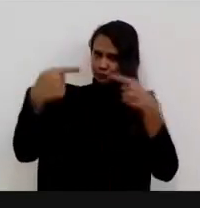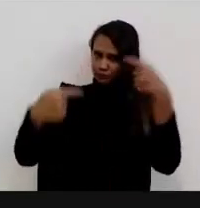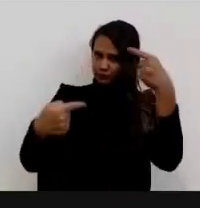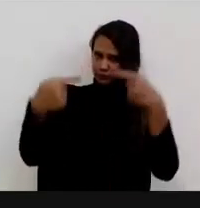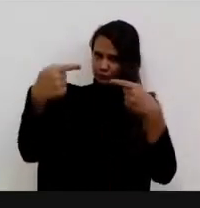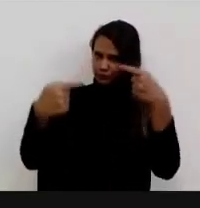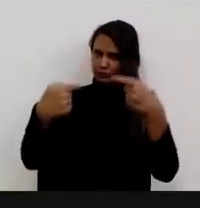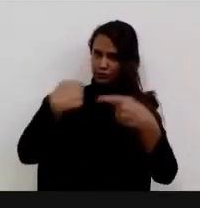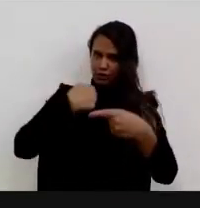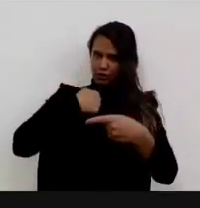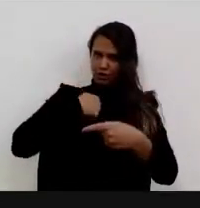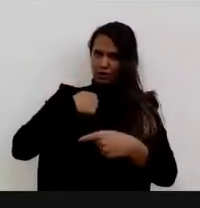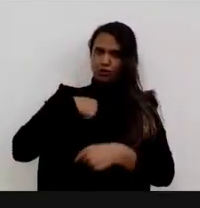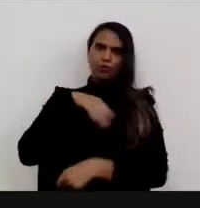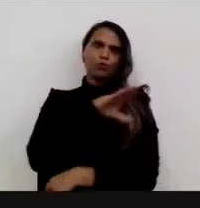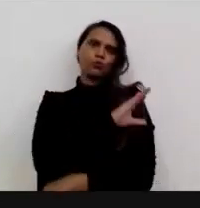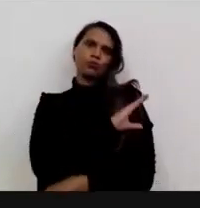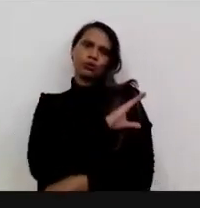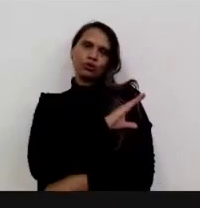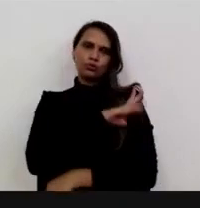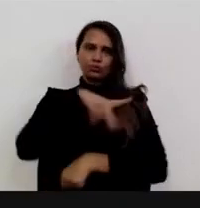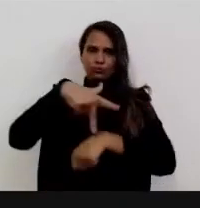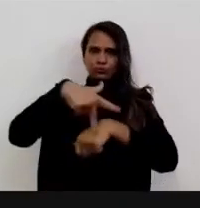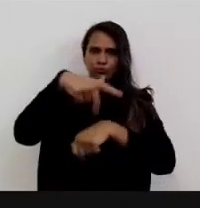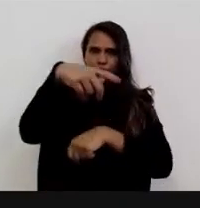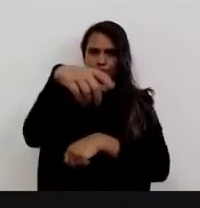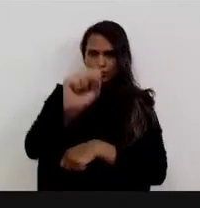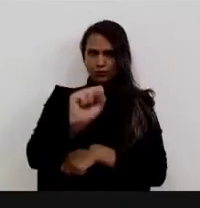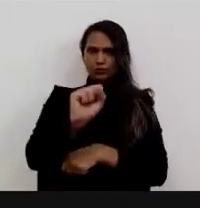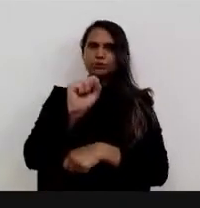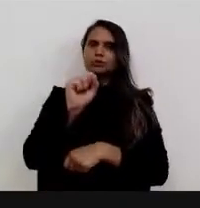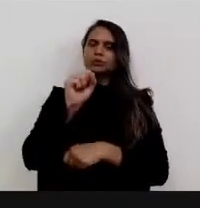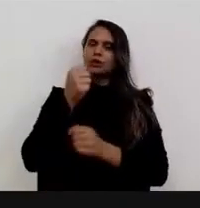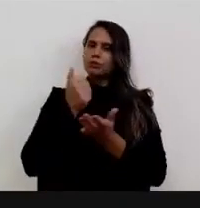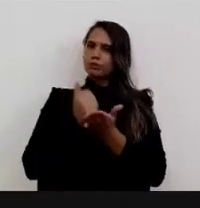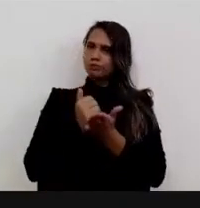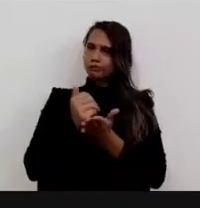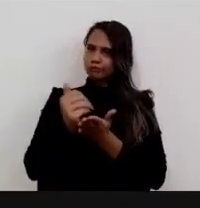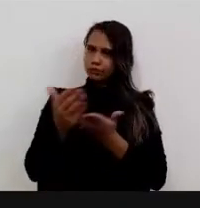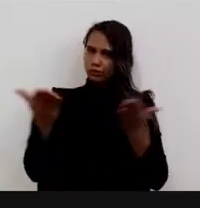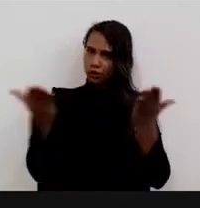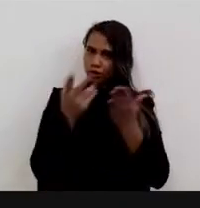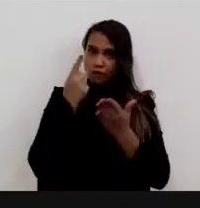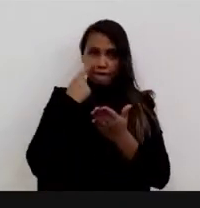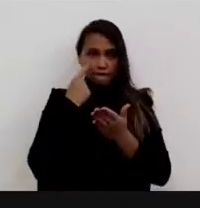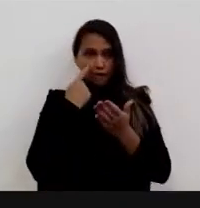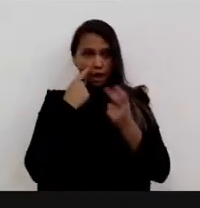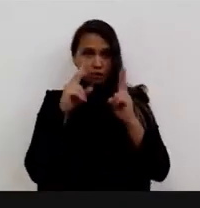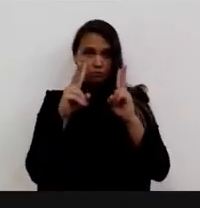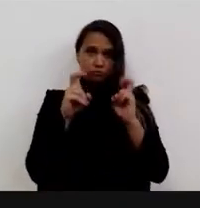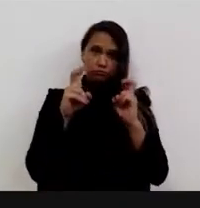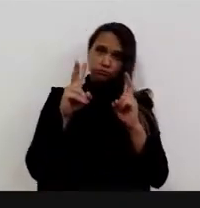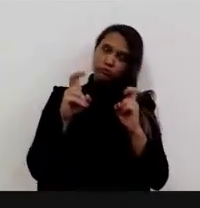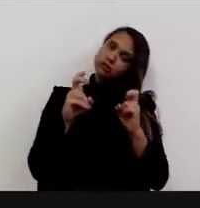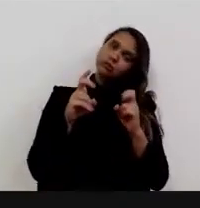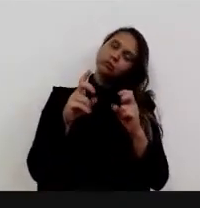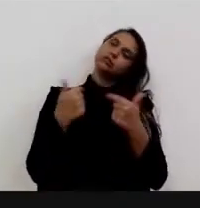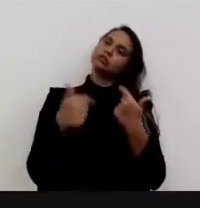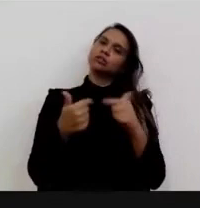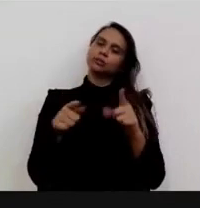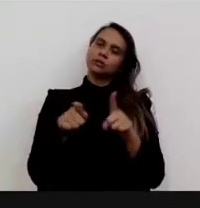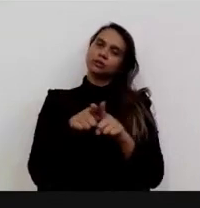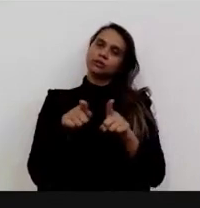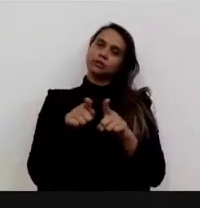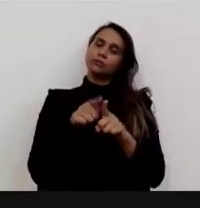programa de pós-graduação, e passo aqui a ler o título dos trabalhos e dos respectivos